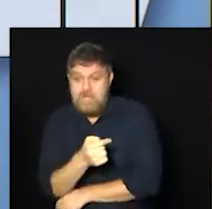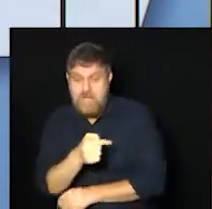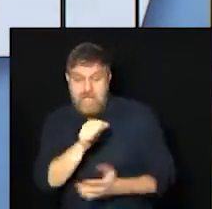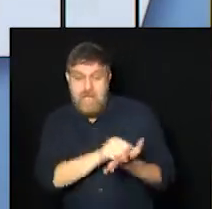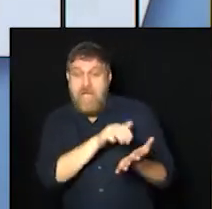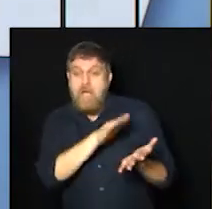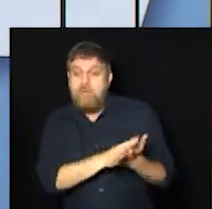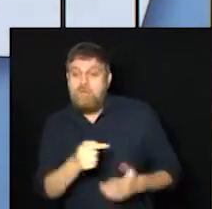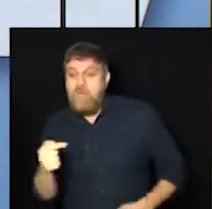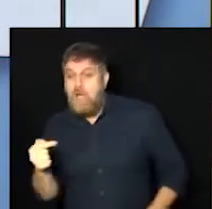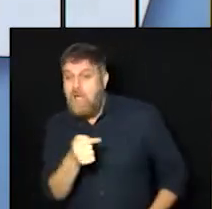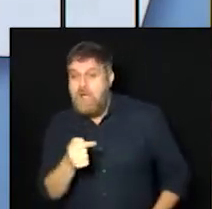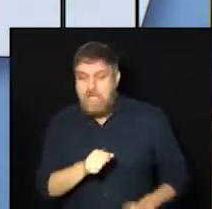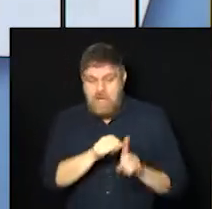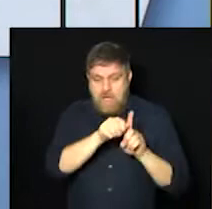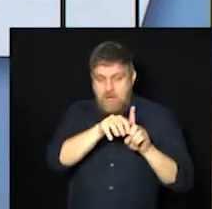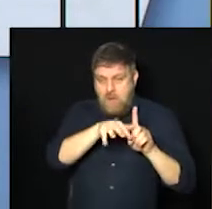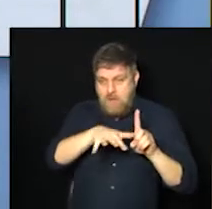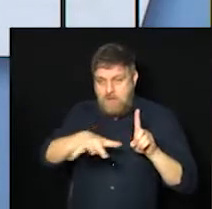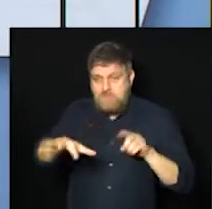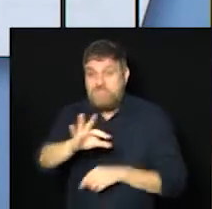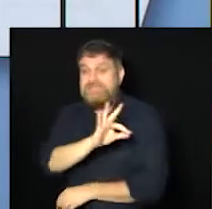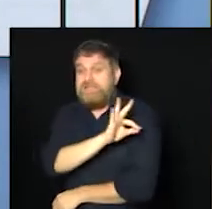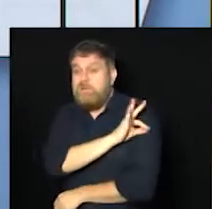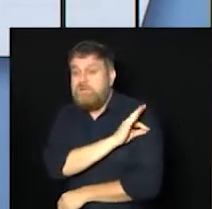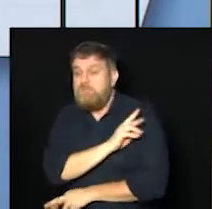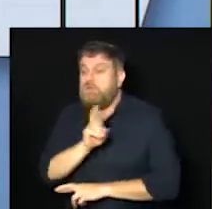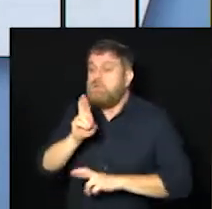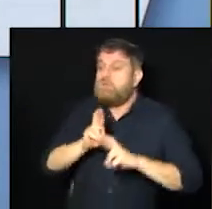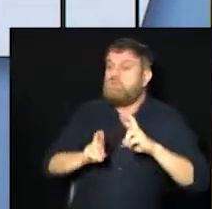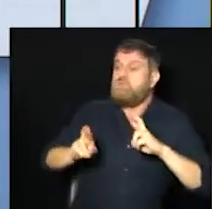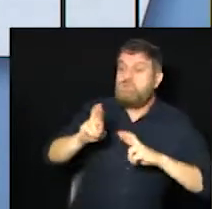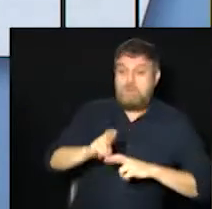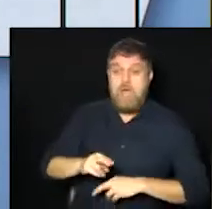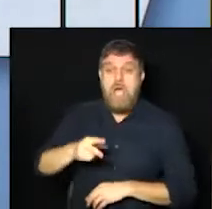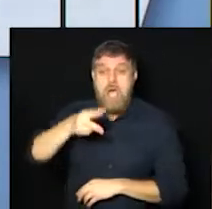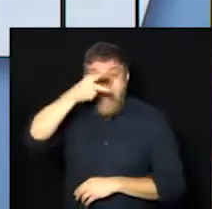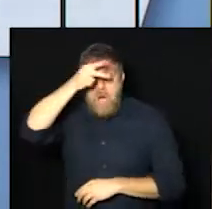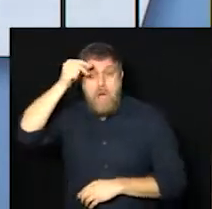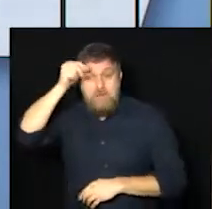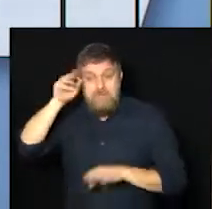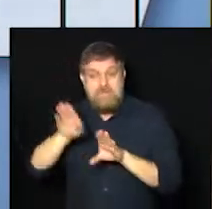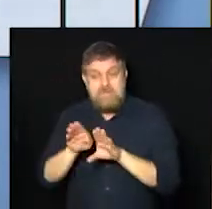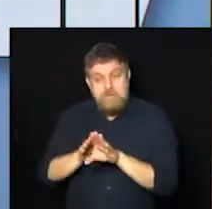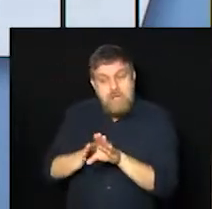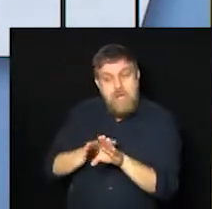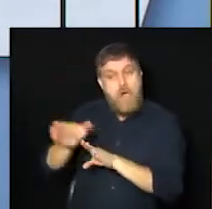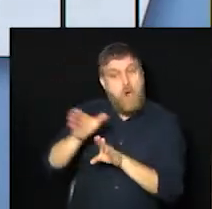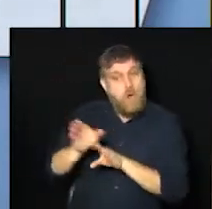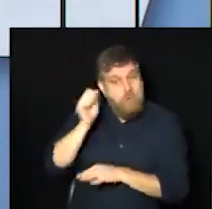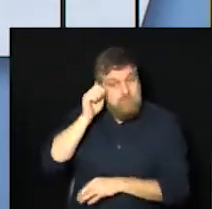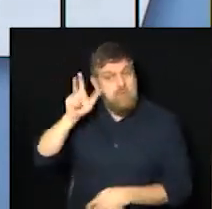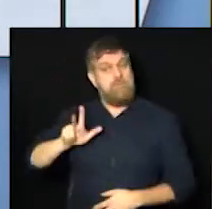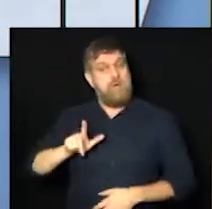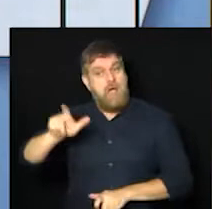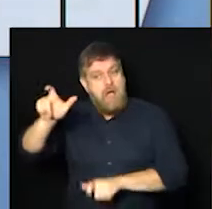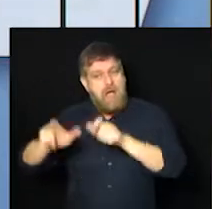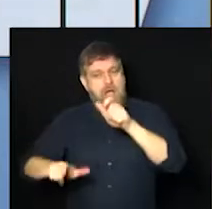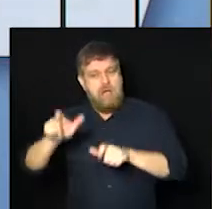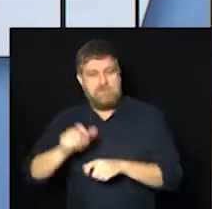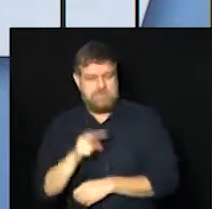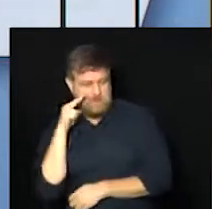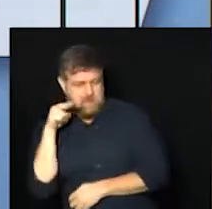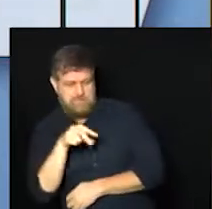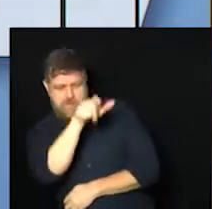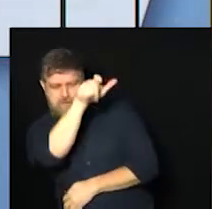é aplicada pelos agentes da Prefeitura. E o prefeito, inclusive, fez um alerta para que as pessoas que veem outras sem